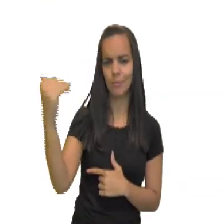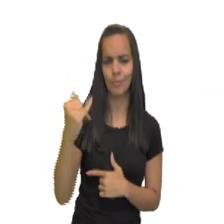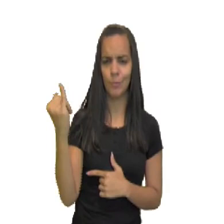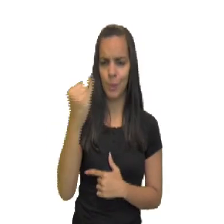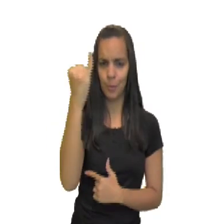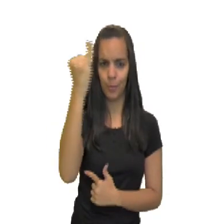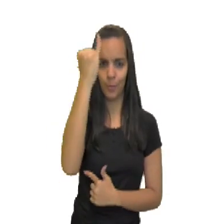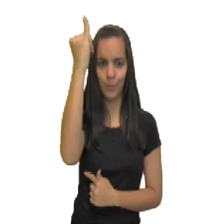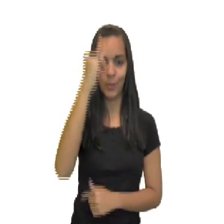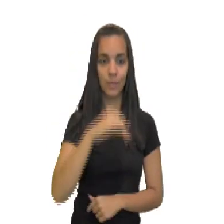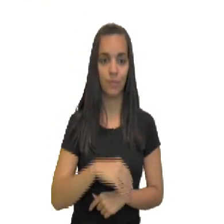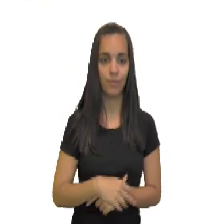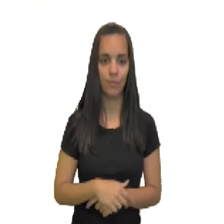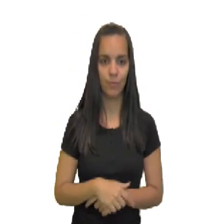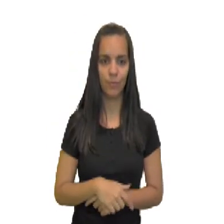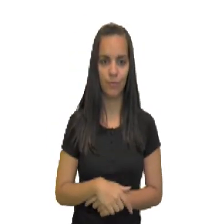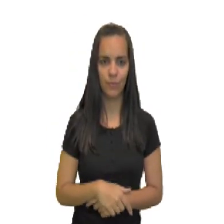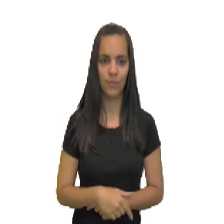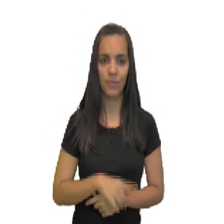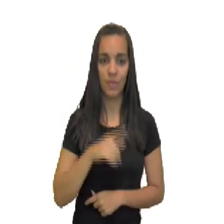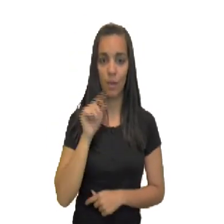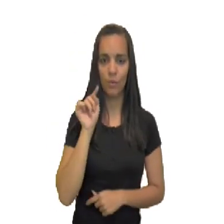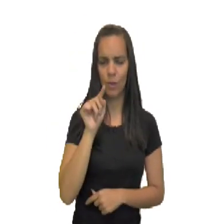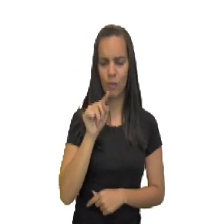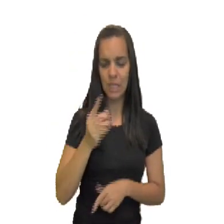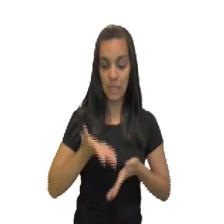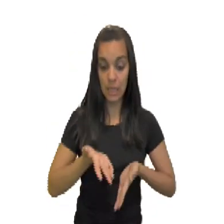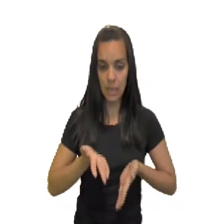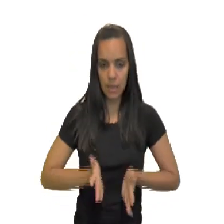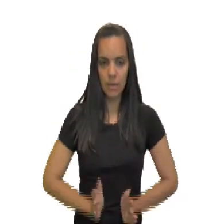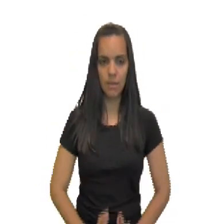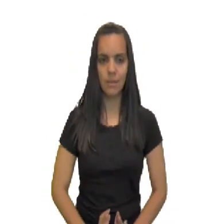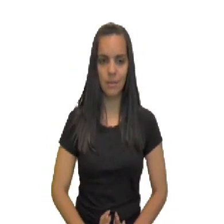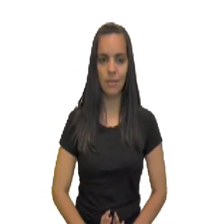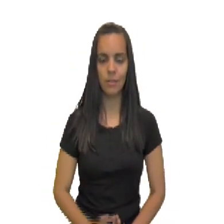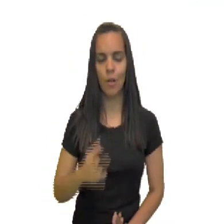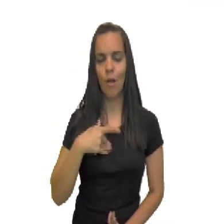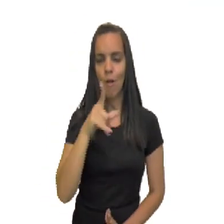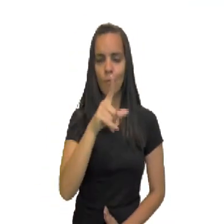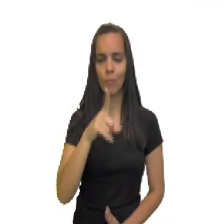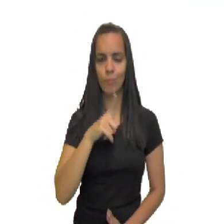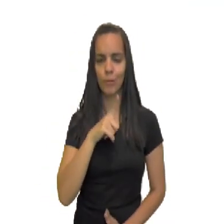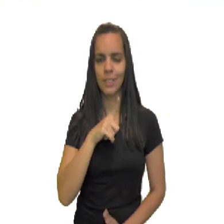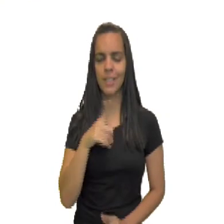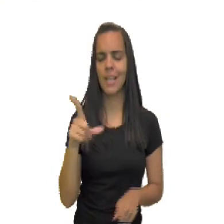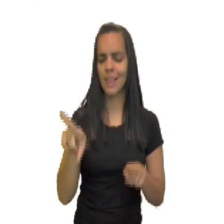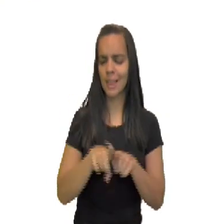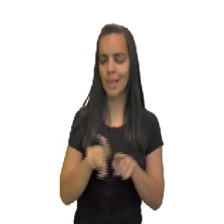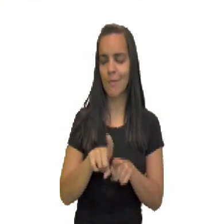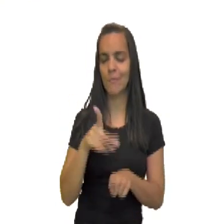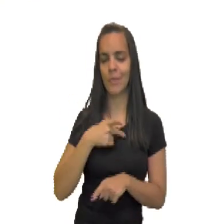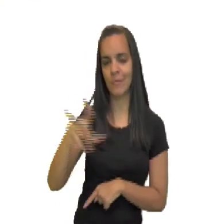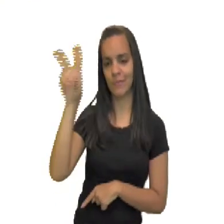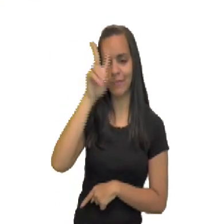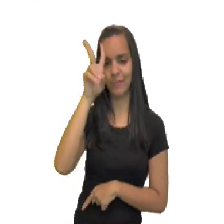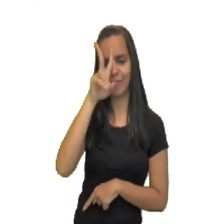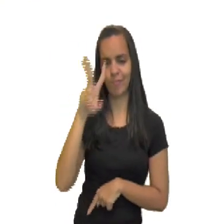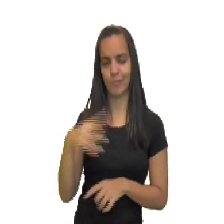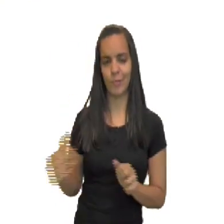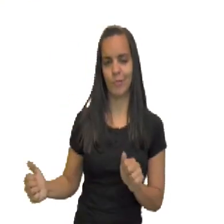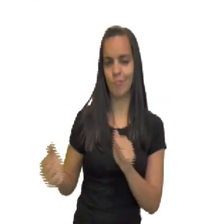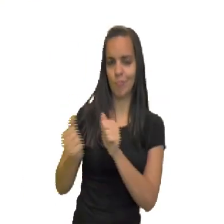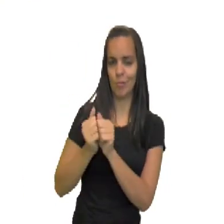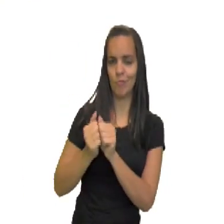brasileira. Você, desde quando você nasceu, você faz parte da história do Brasil. A